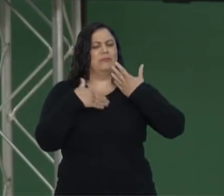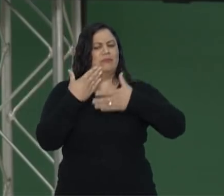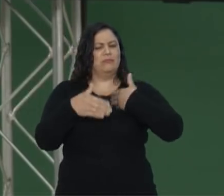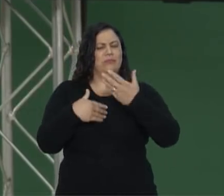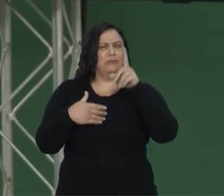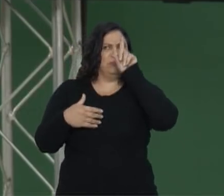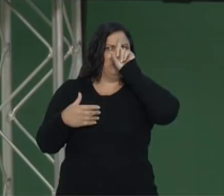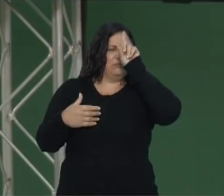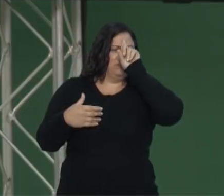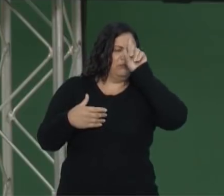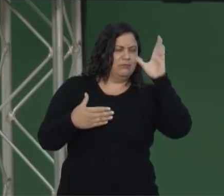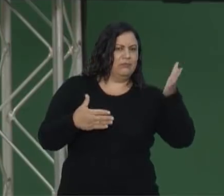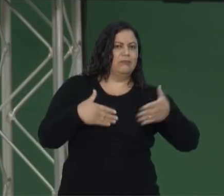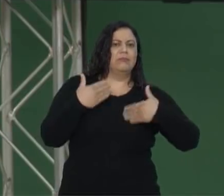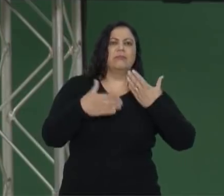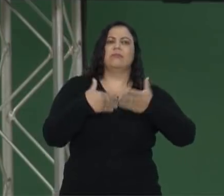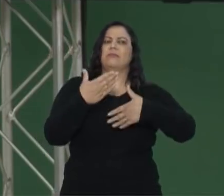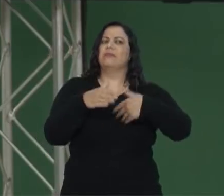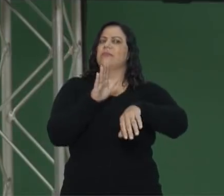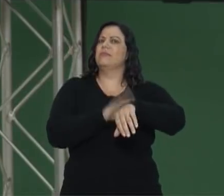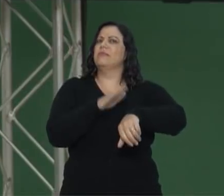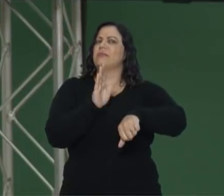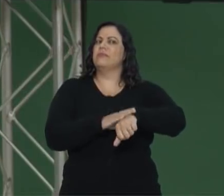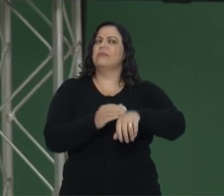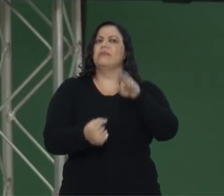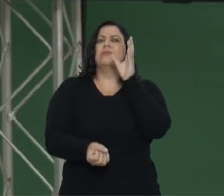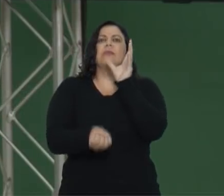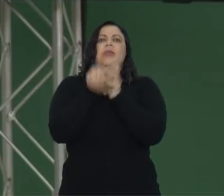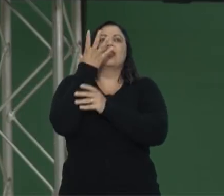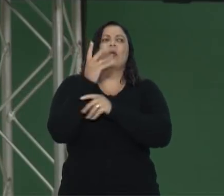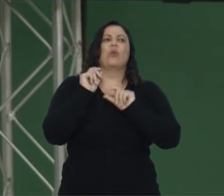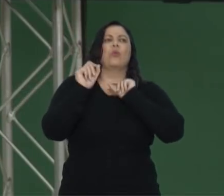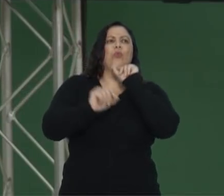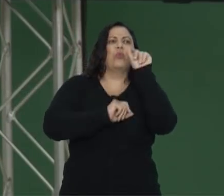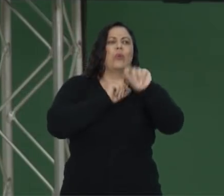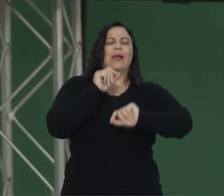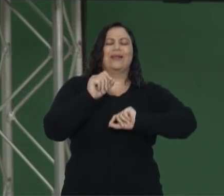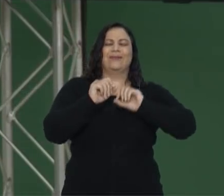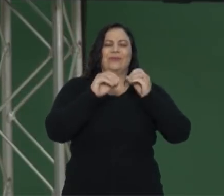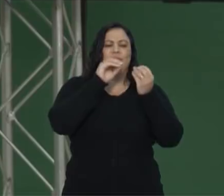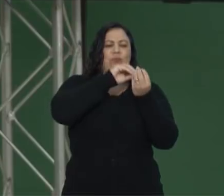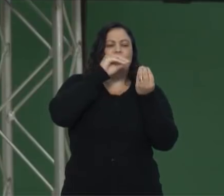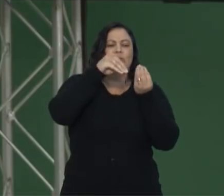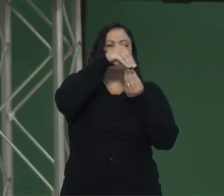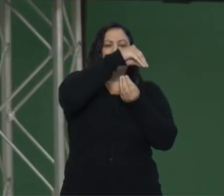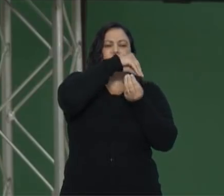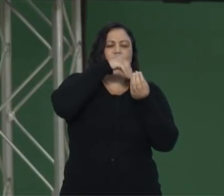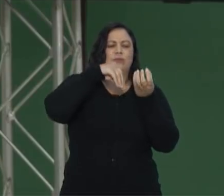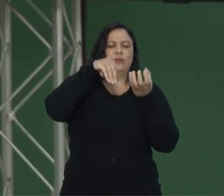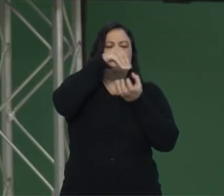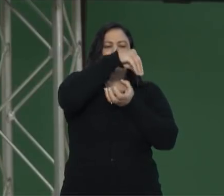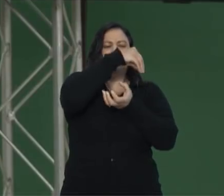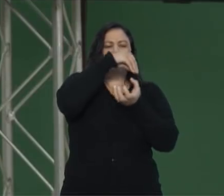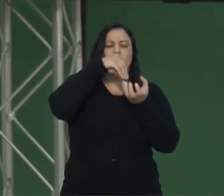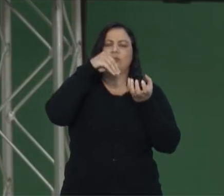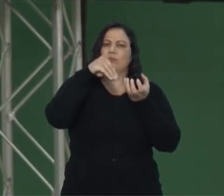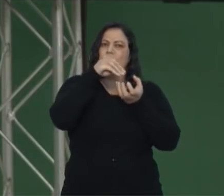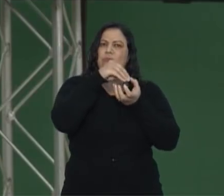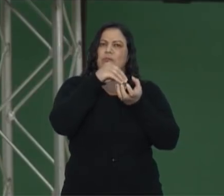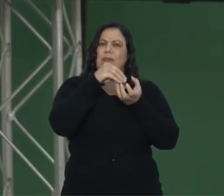vai passando algum tempo e vai surgindo essa mancha meio esbranquiçada,